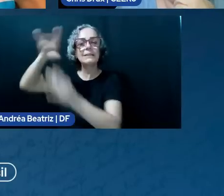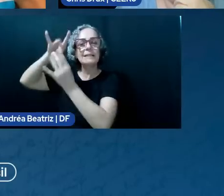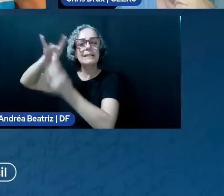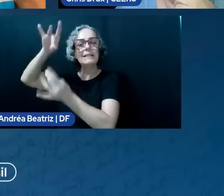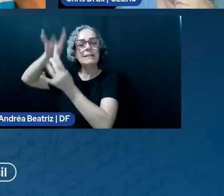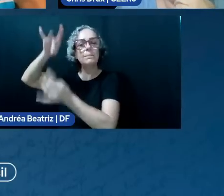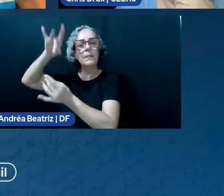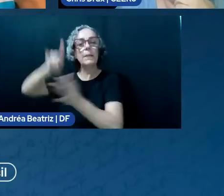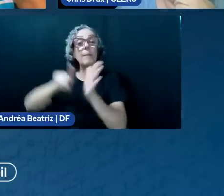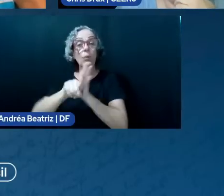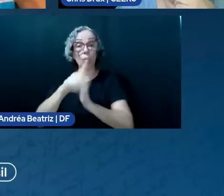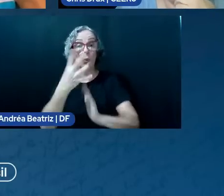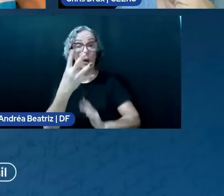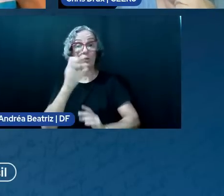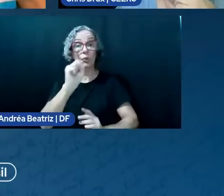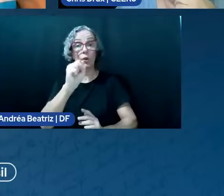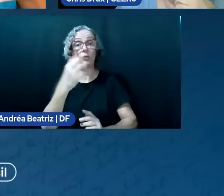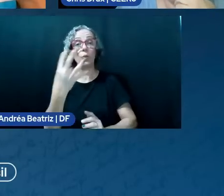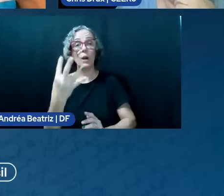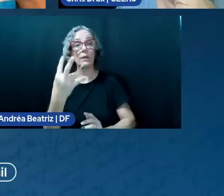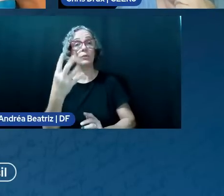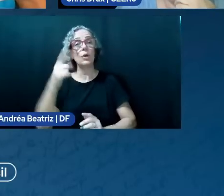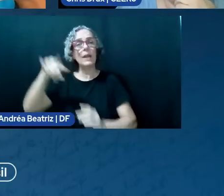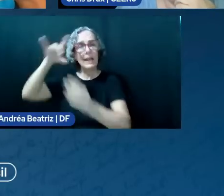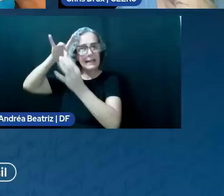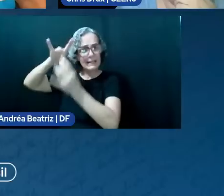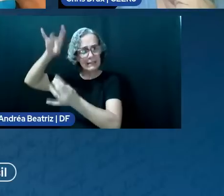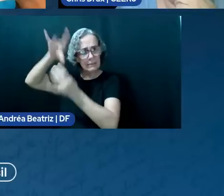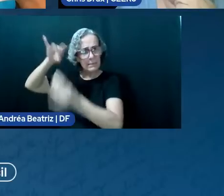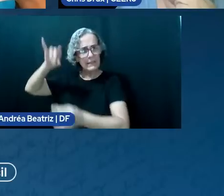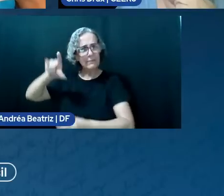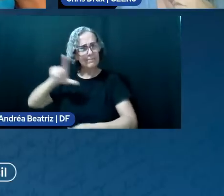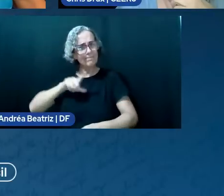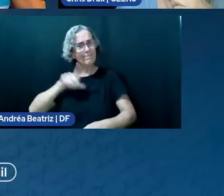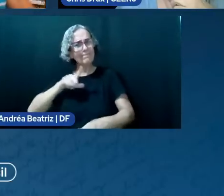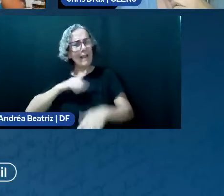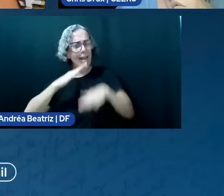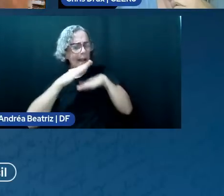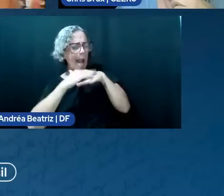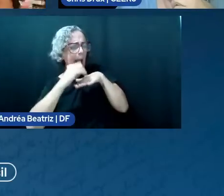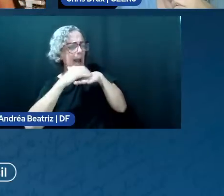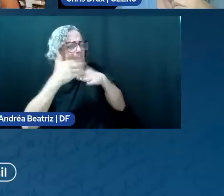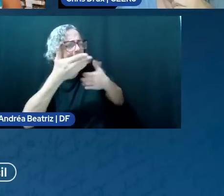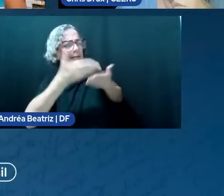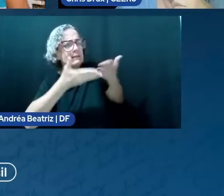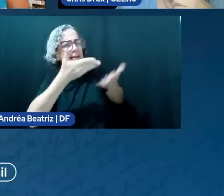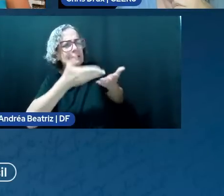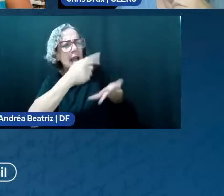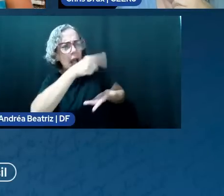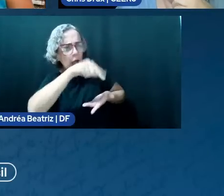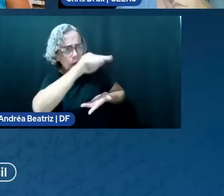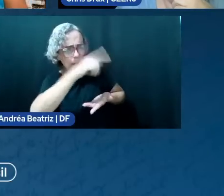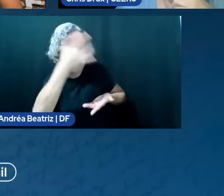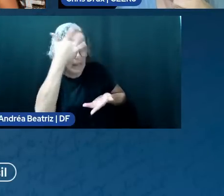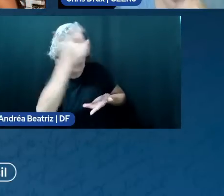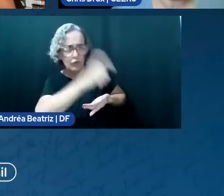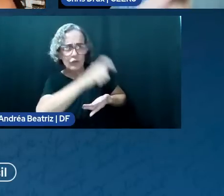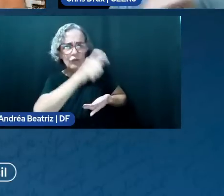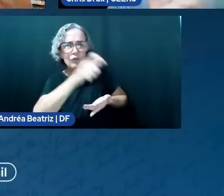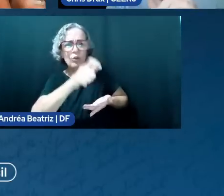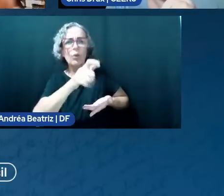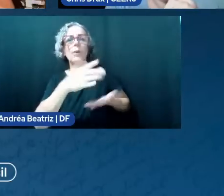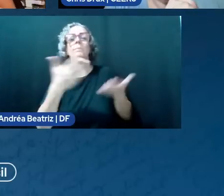484, Lúcia. Os espíritos se afeiçoam de preferência a certas pessoas? Então, nós estamos agora passando para um outro tema,